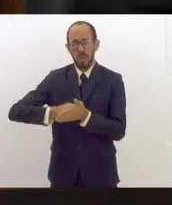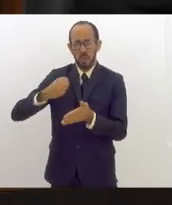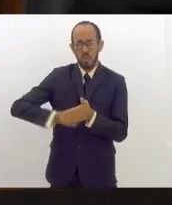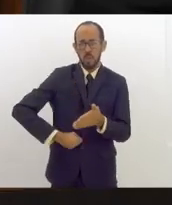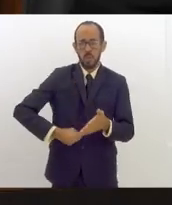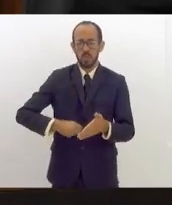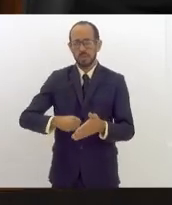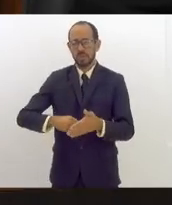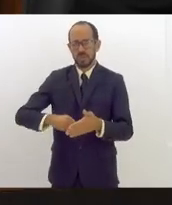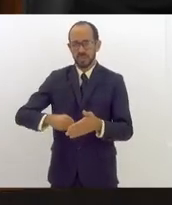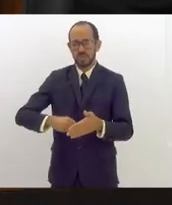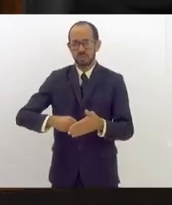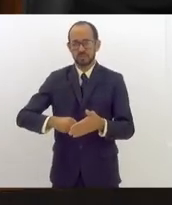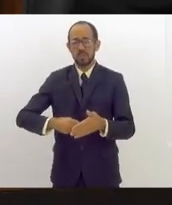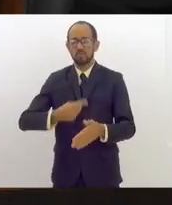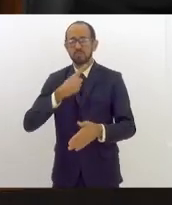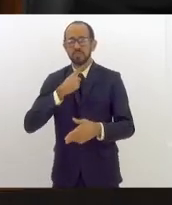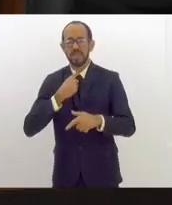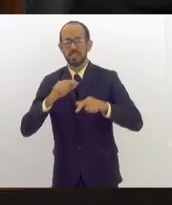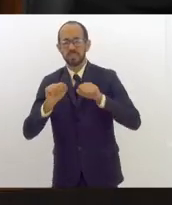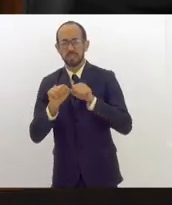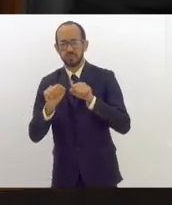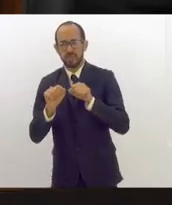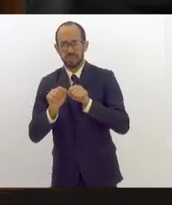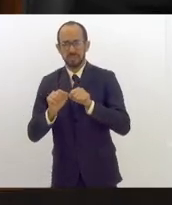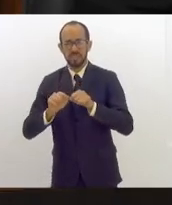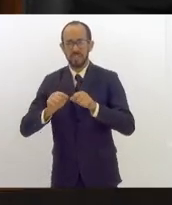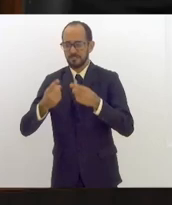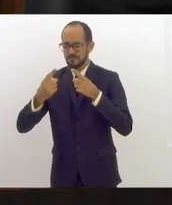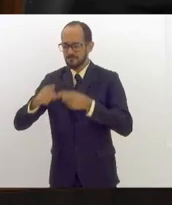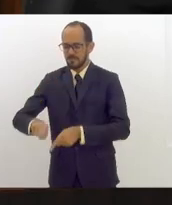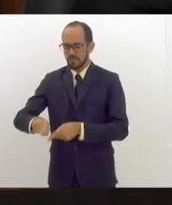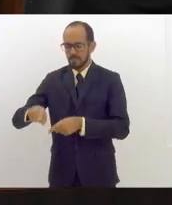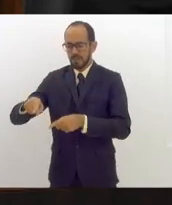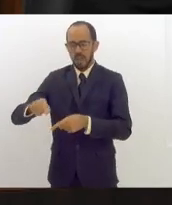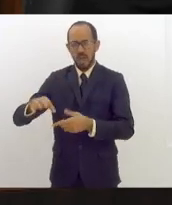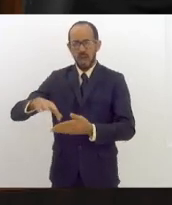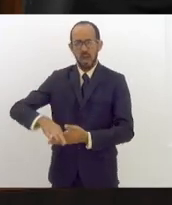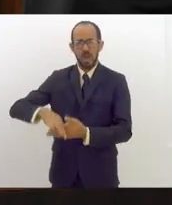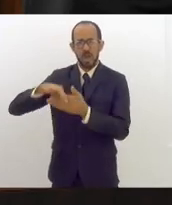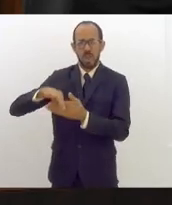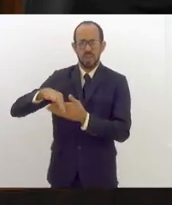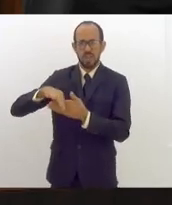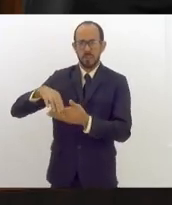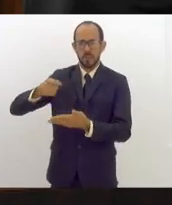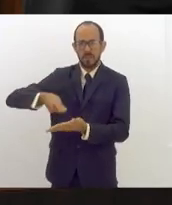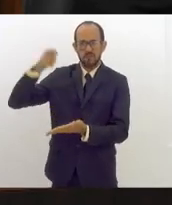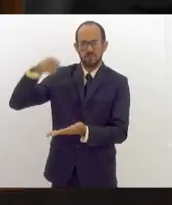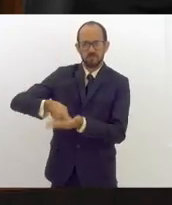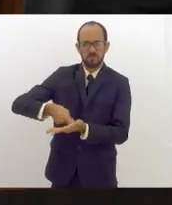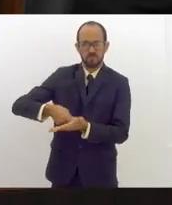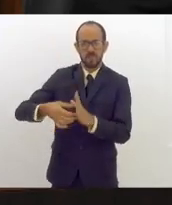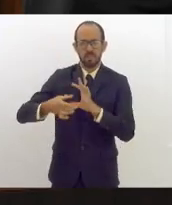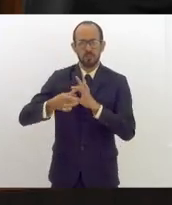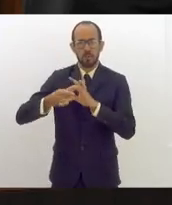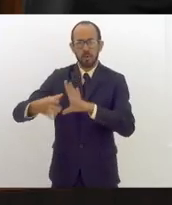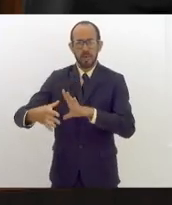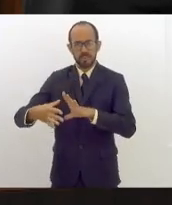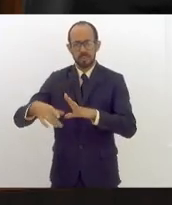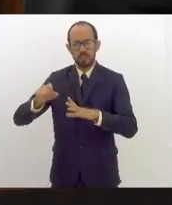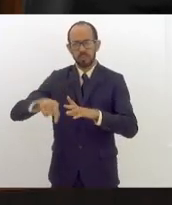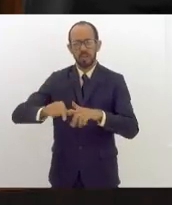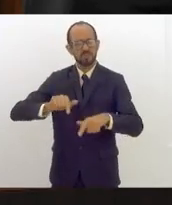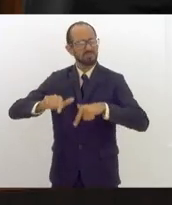por se fazer não enfrentamento de diversas autoridades na afirmação da Democracia brasileira que é um trabalho